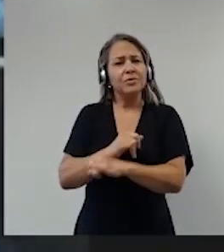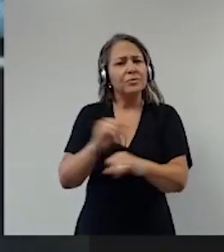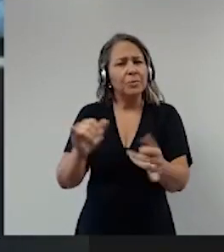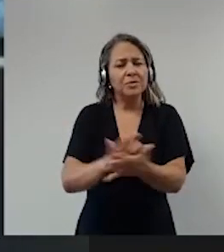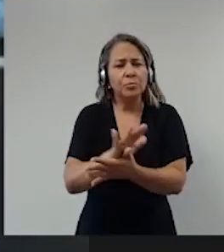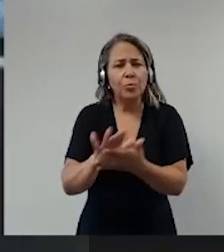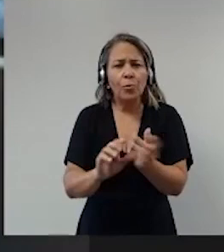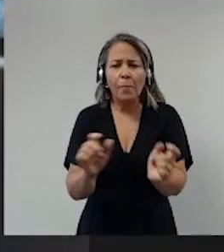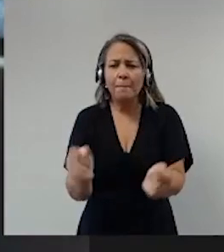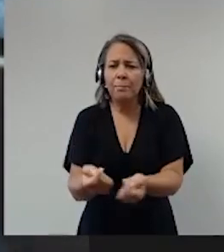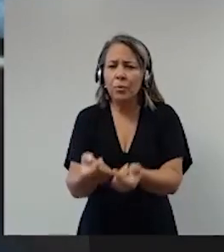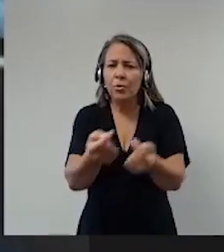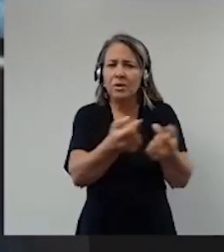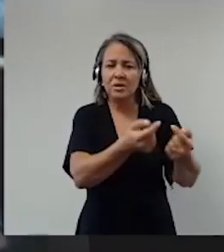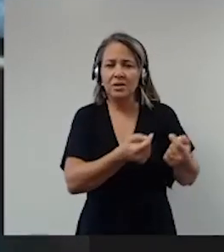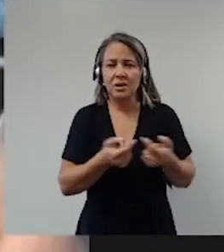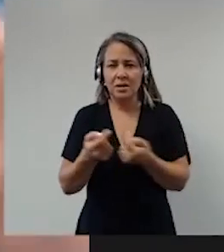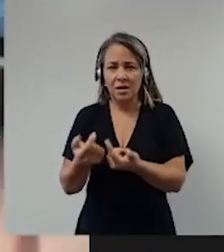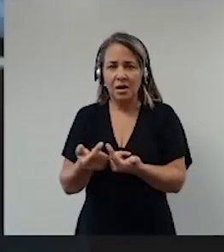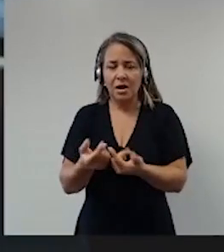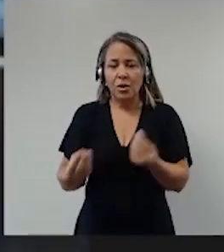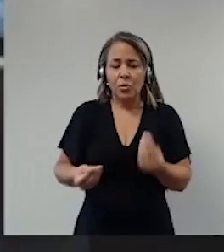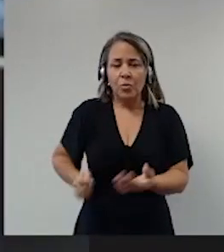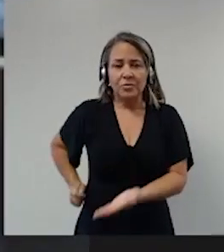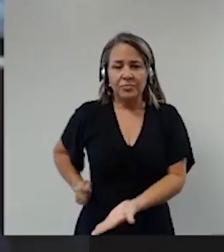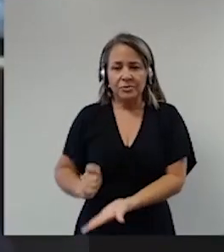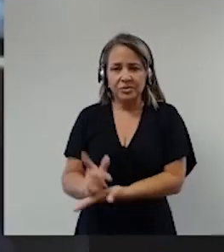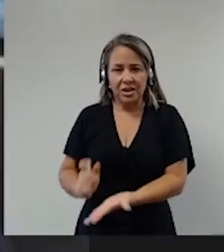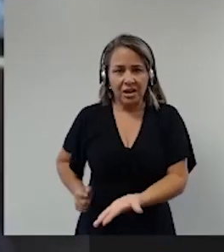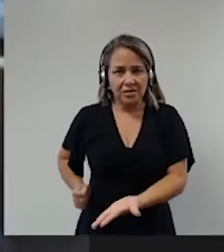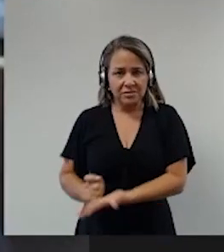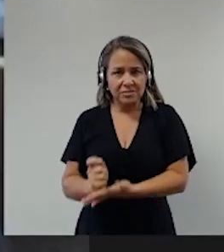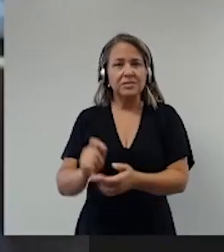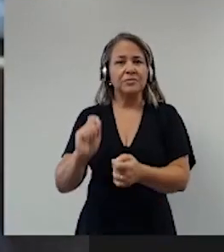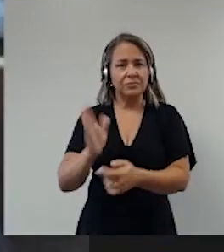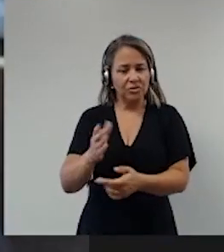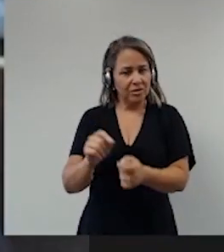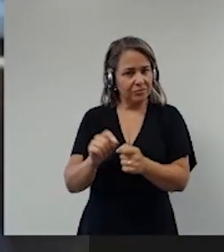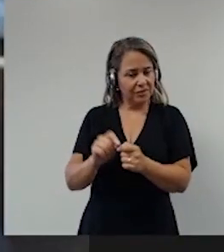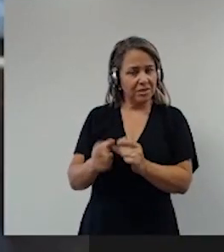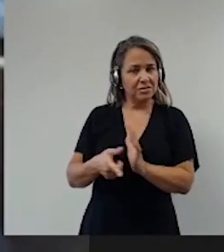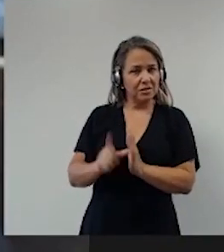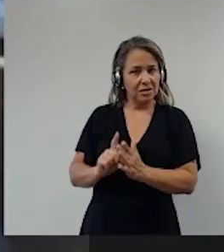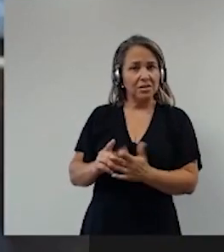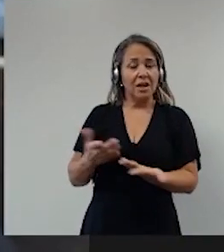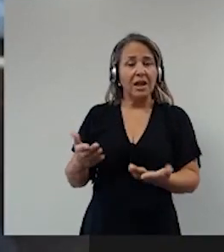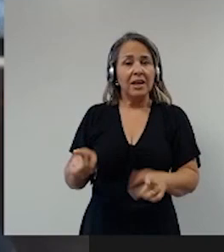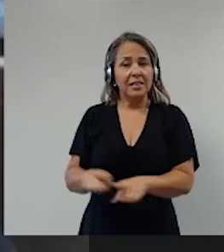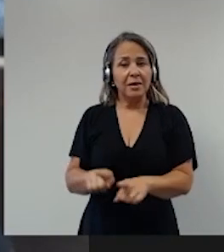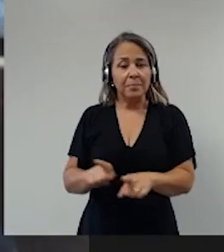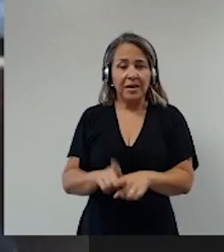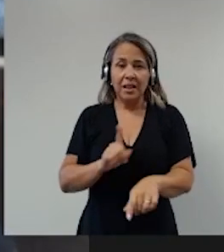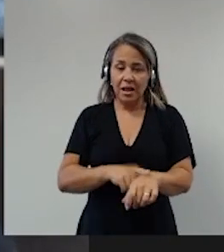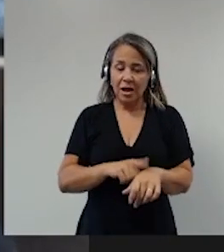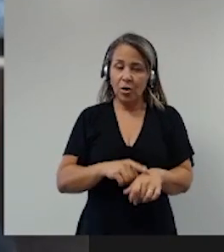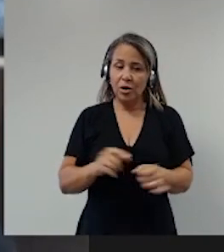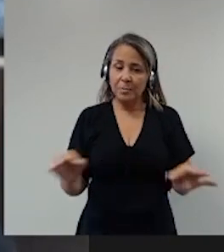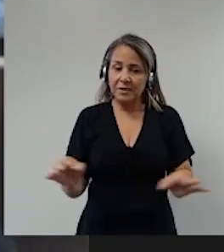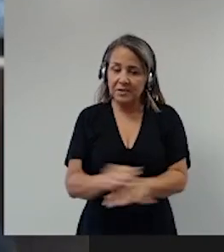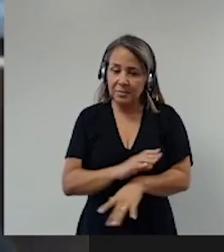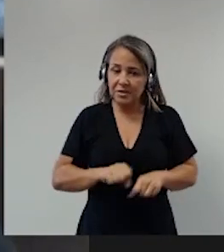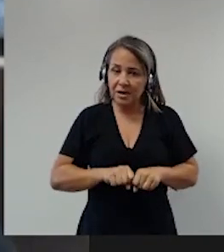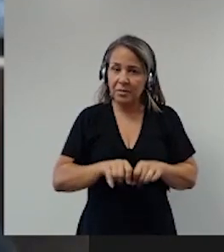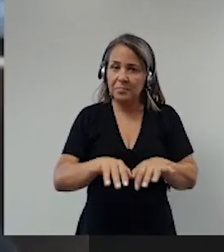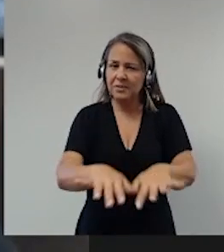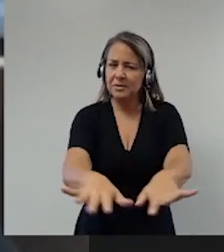suficientes em relação aos gastos que são e serão realizados enquanto houver a pandemia, como é que a gente